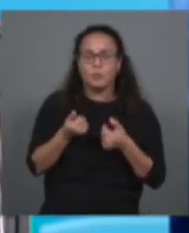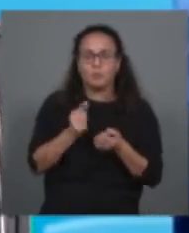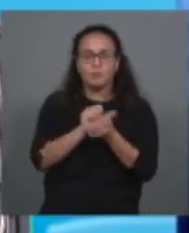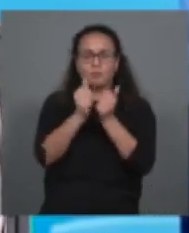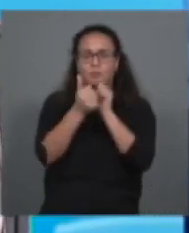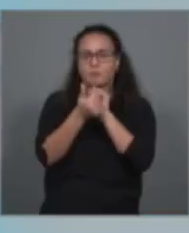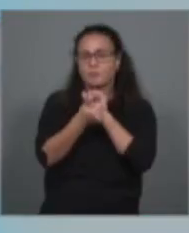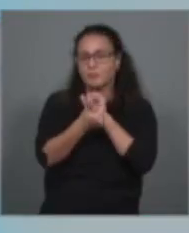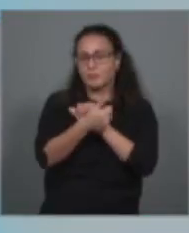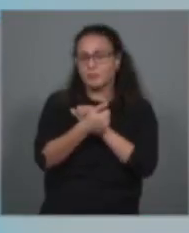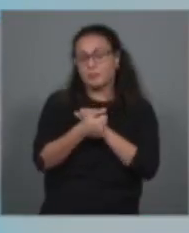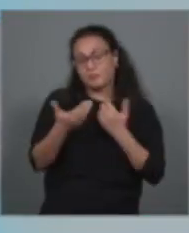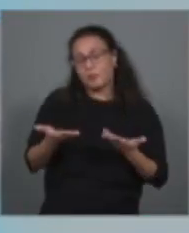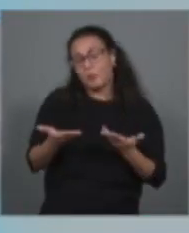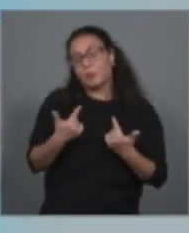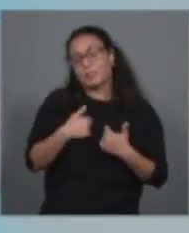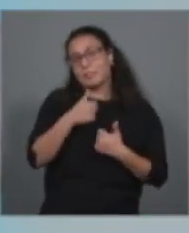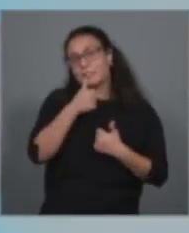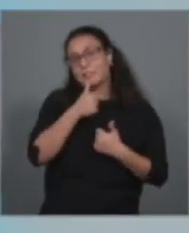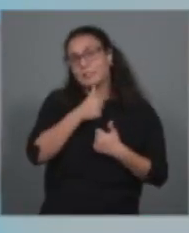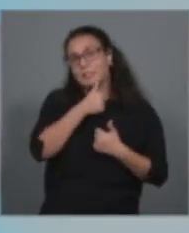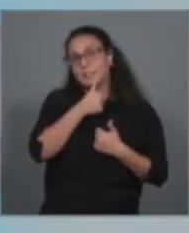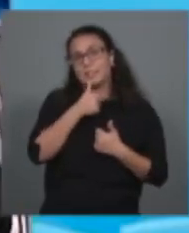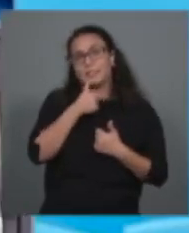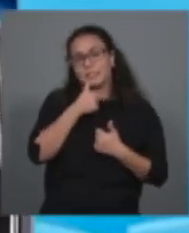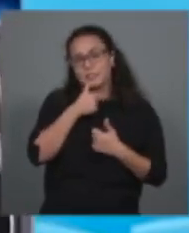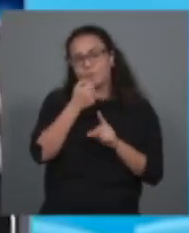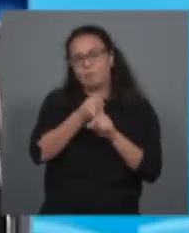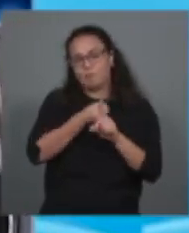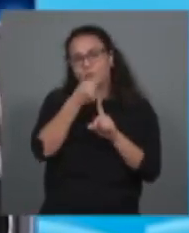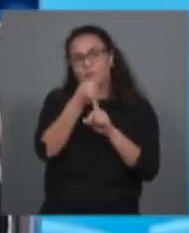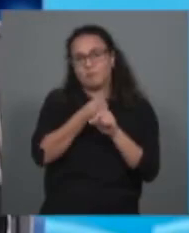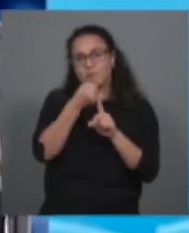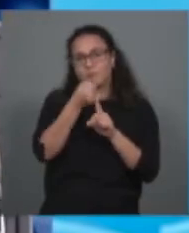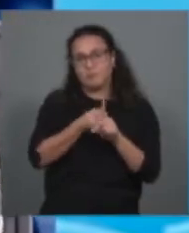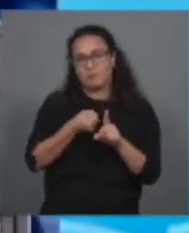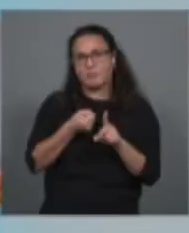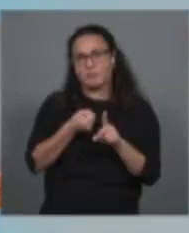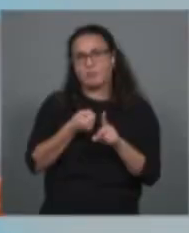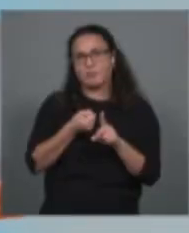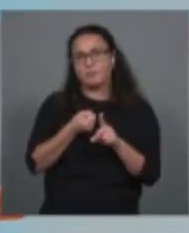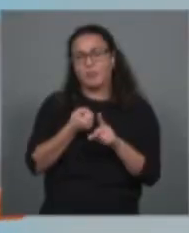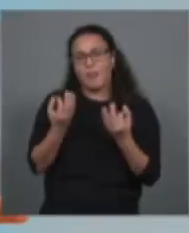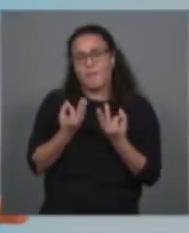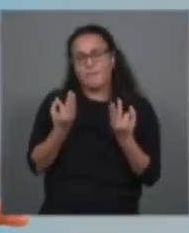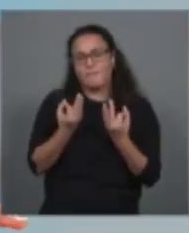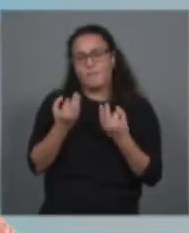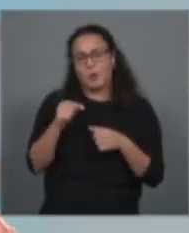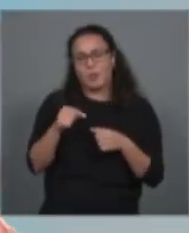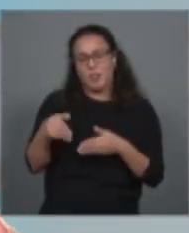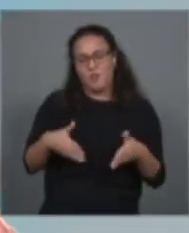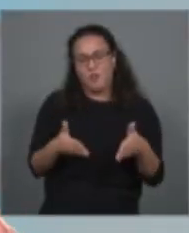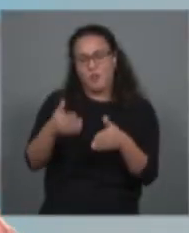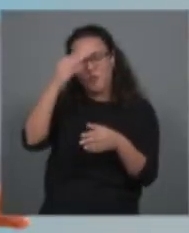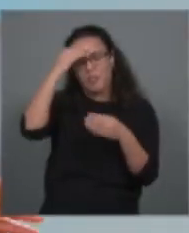coisa. Agora, claro, temos que ter paciência e persistência. Sim. E será, de facto, esta a via da educação a